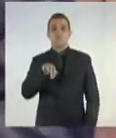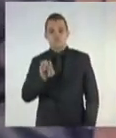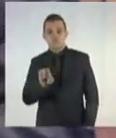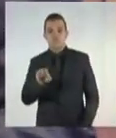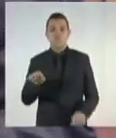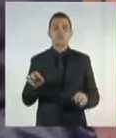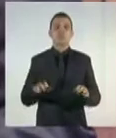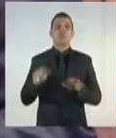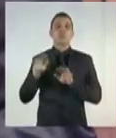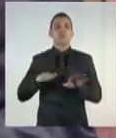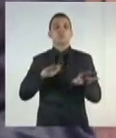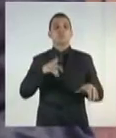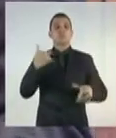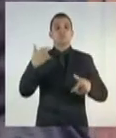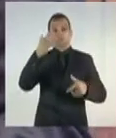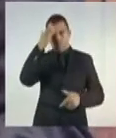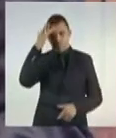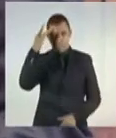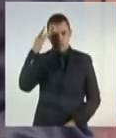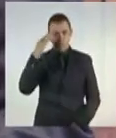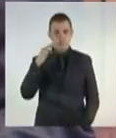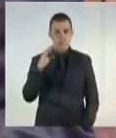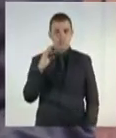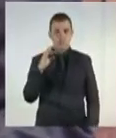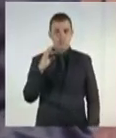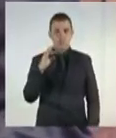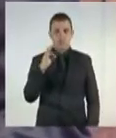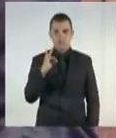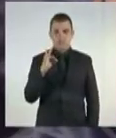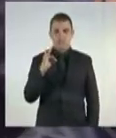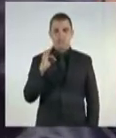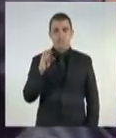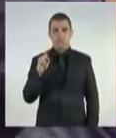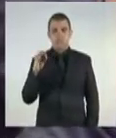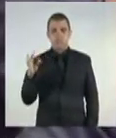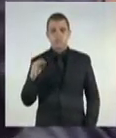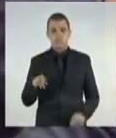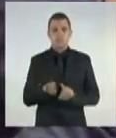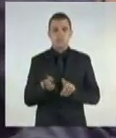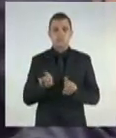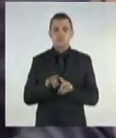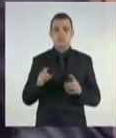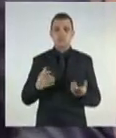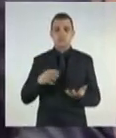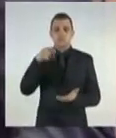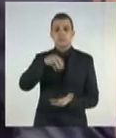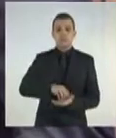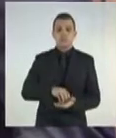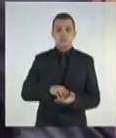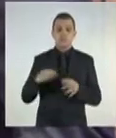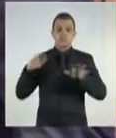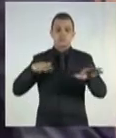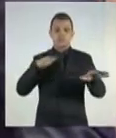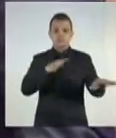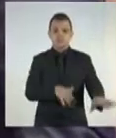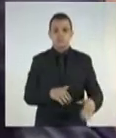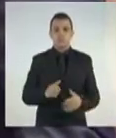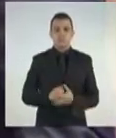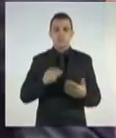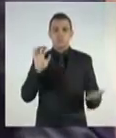dos Trabalhadores Sem Terra, Central dos Movimentos Populares, Movimento dos Atingidos por